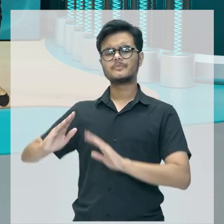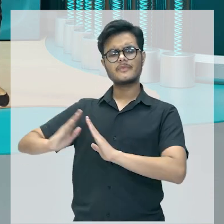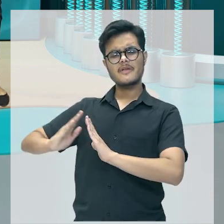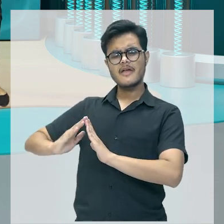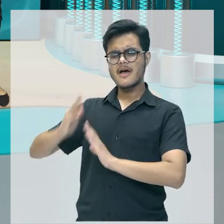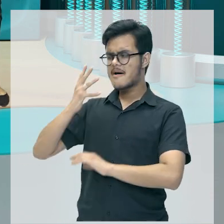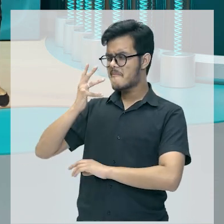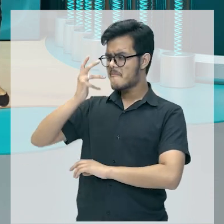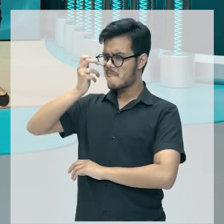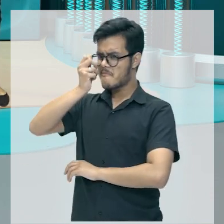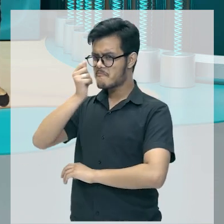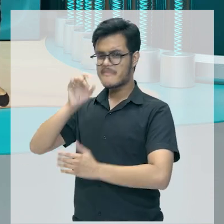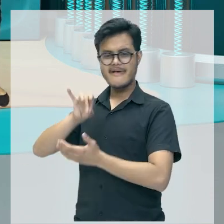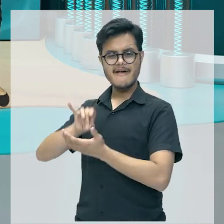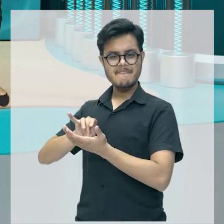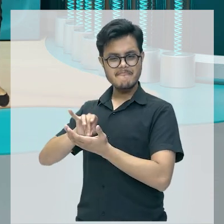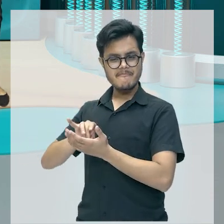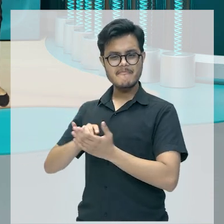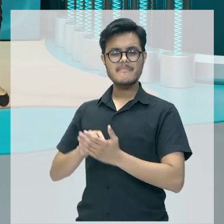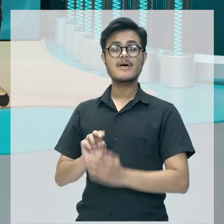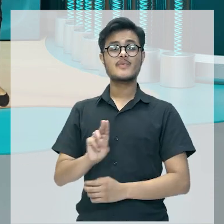beautiful house.